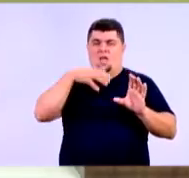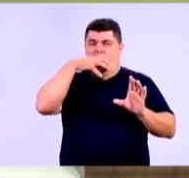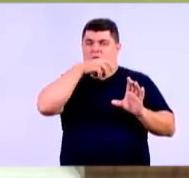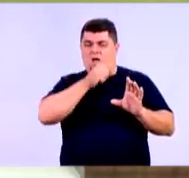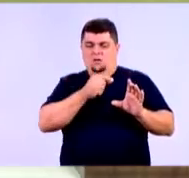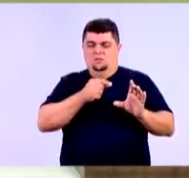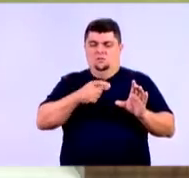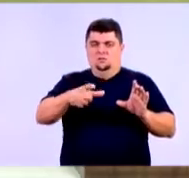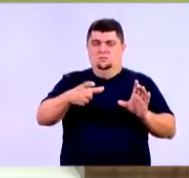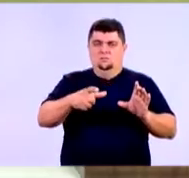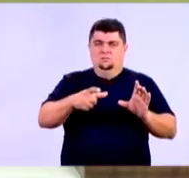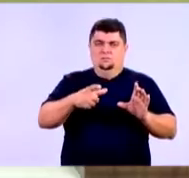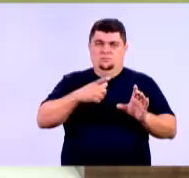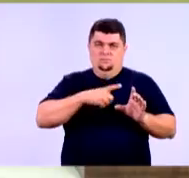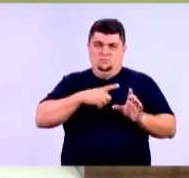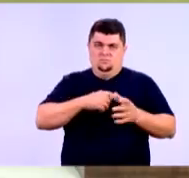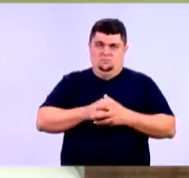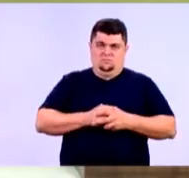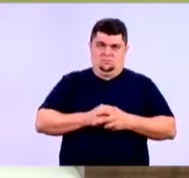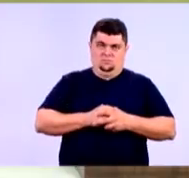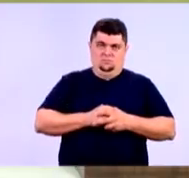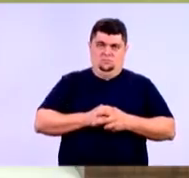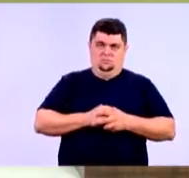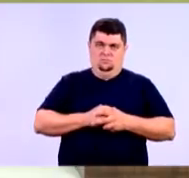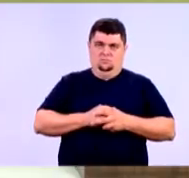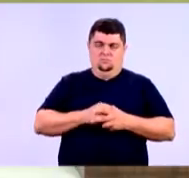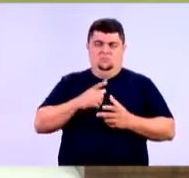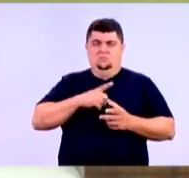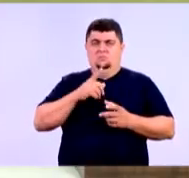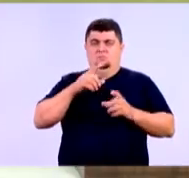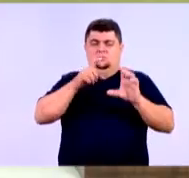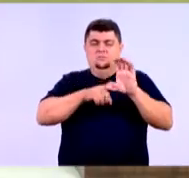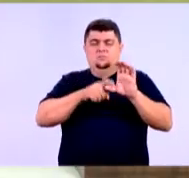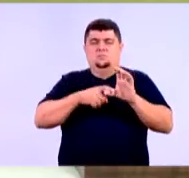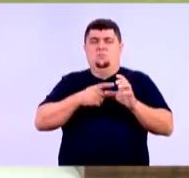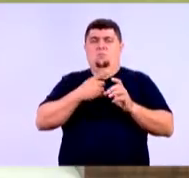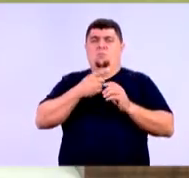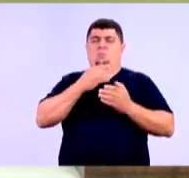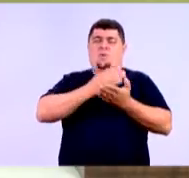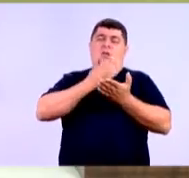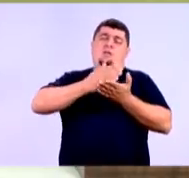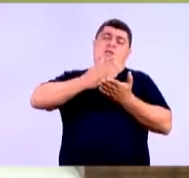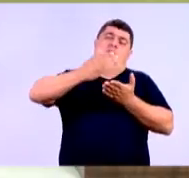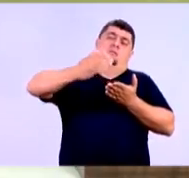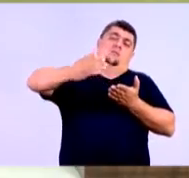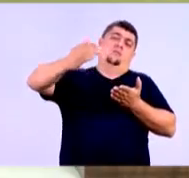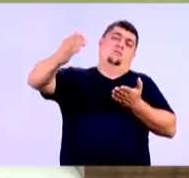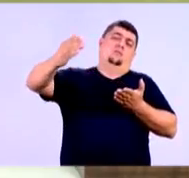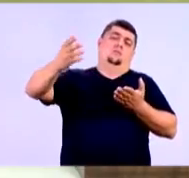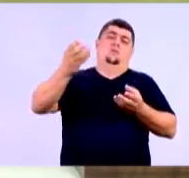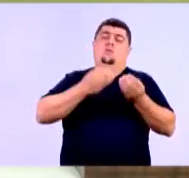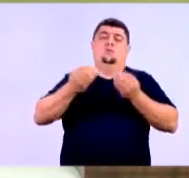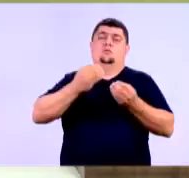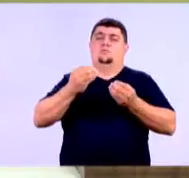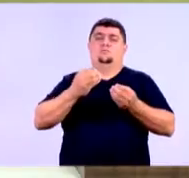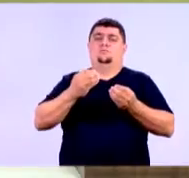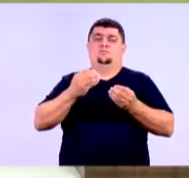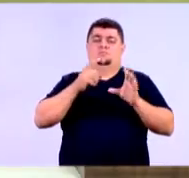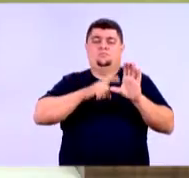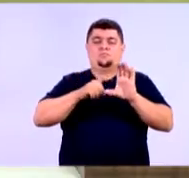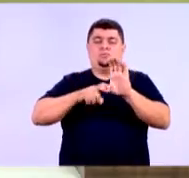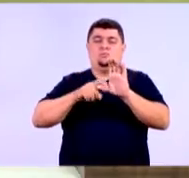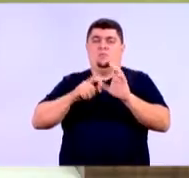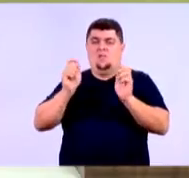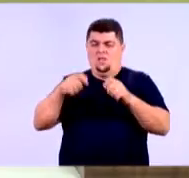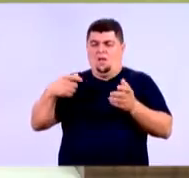nós vamos ver também na parte do balanço, é uma dívida de longo prazo. Qual é a composição da sua dívida na forma de